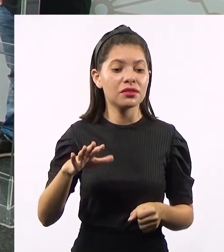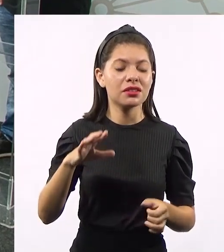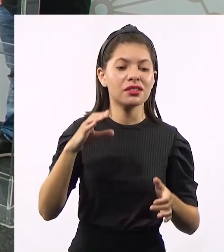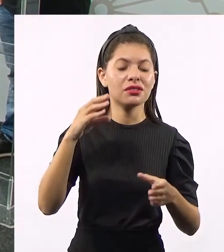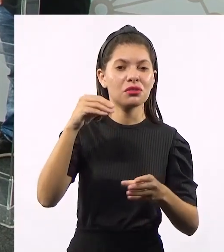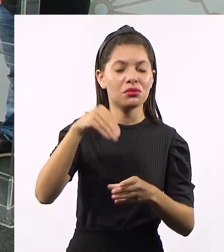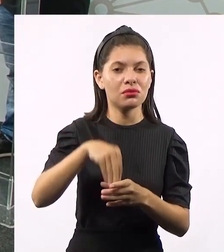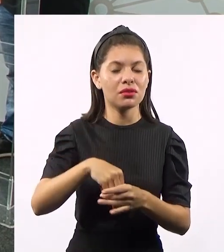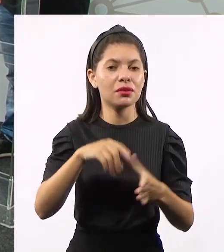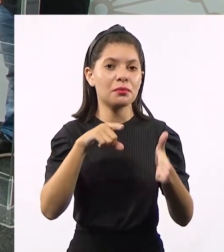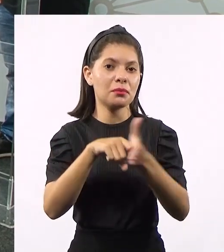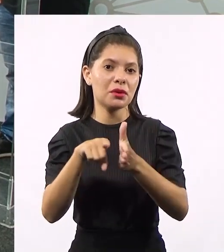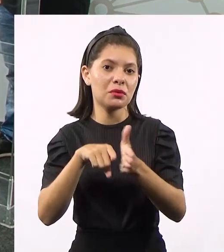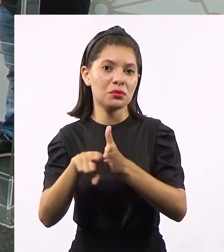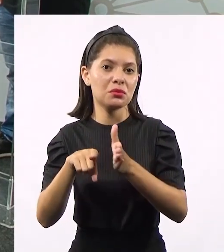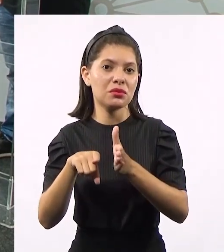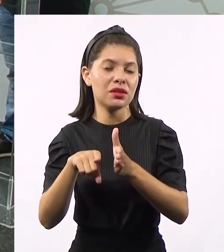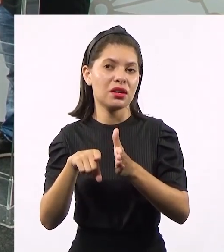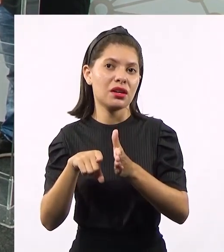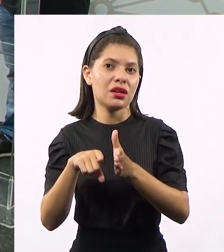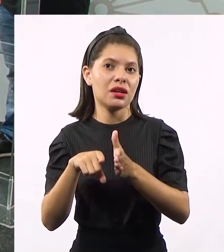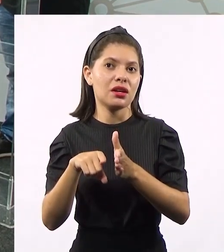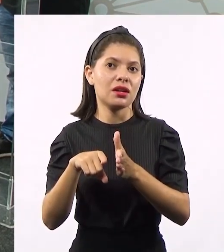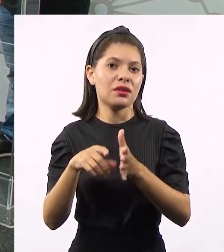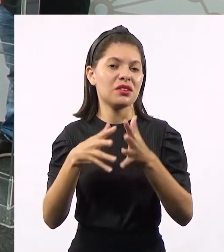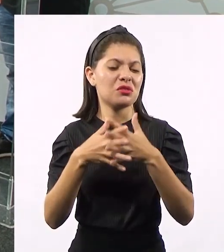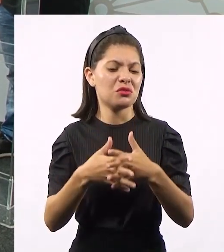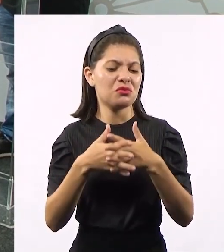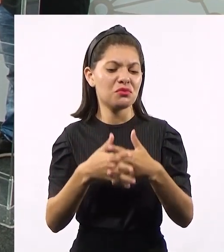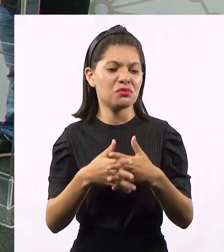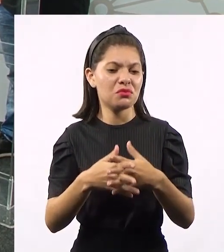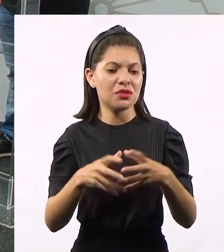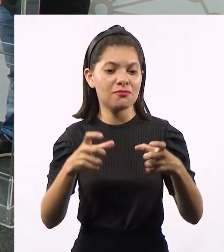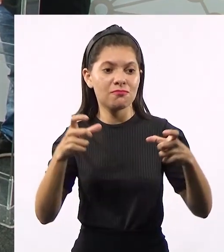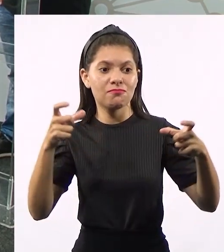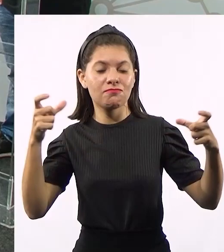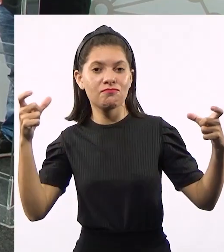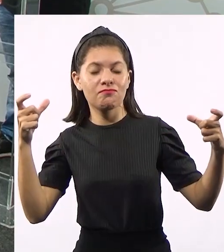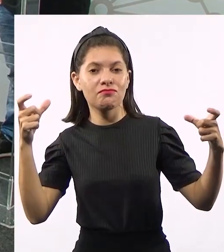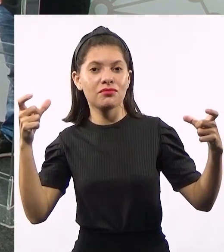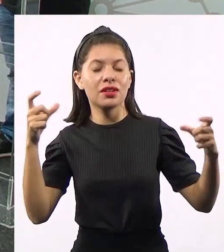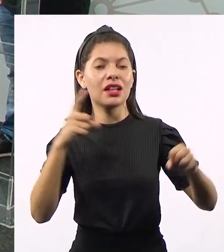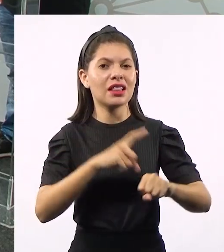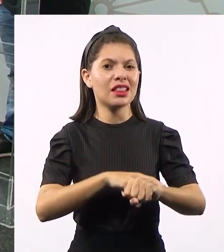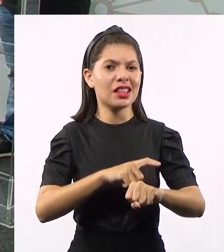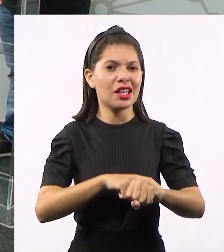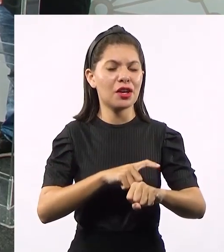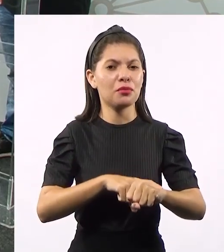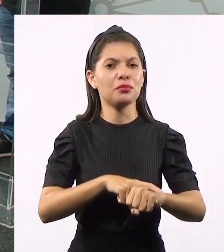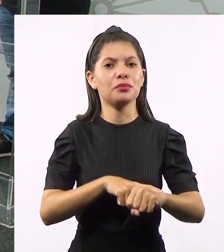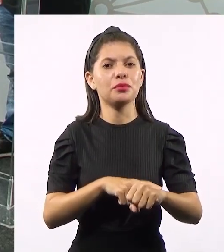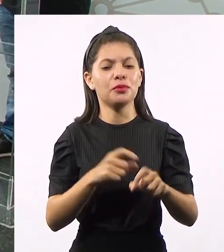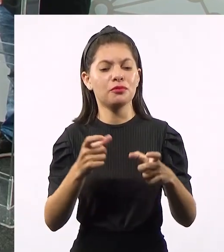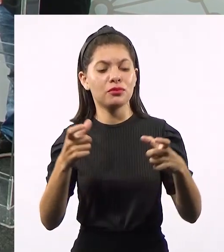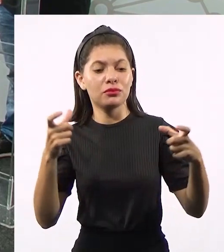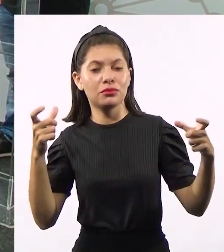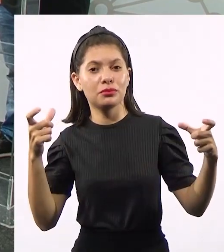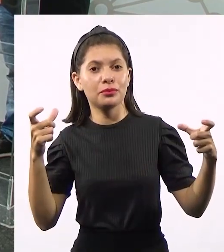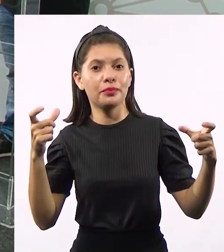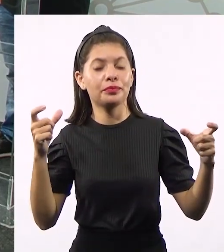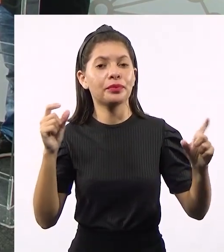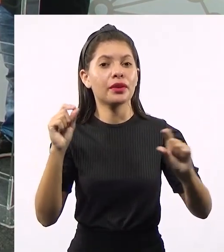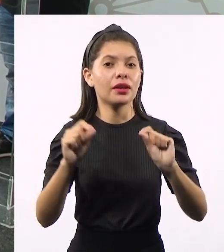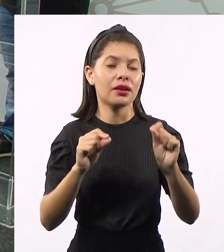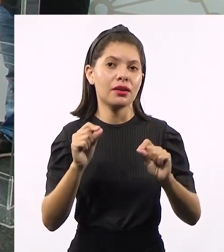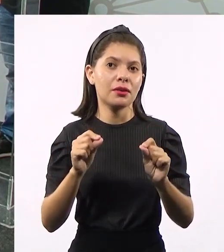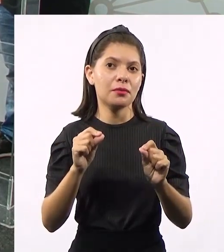colaborar com a tua pesquisa e você acaba gerando um formulário muito extenso, demandando mais tempo para responder o questionário. e aí automaticamente pode comprometer